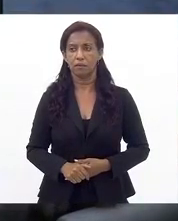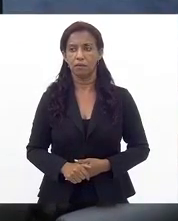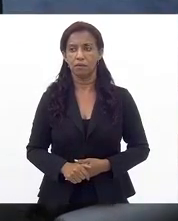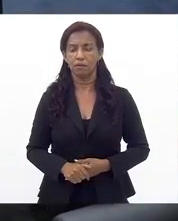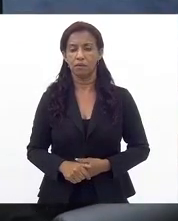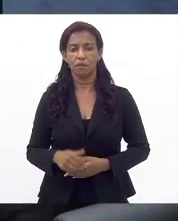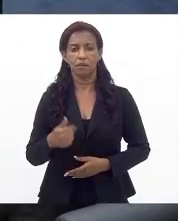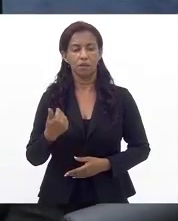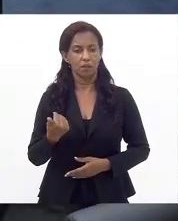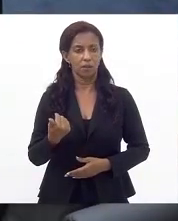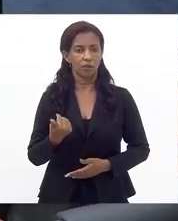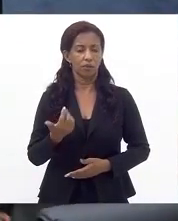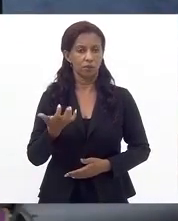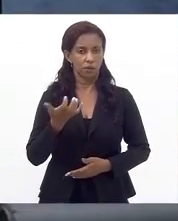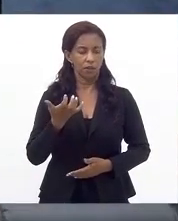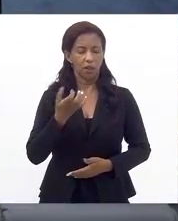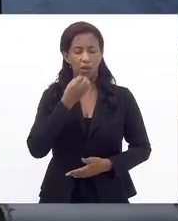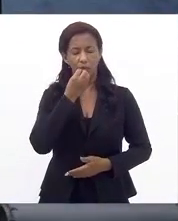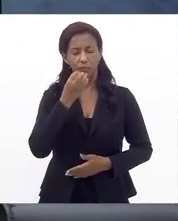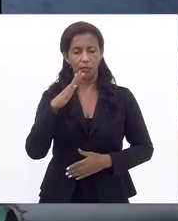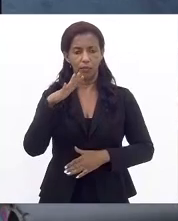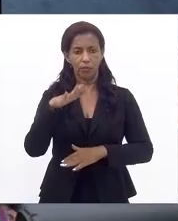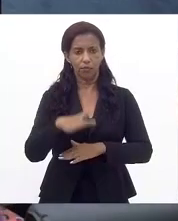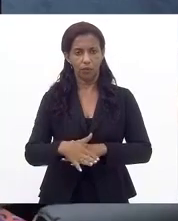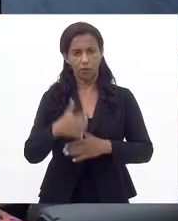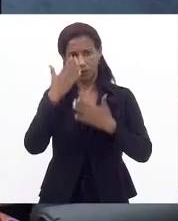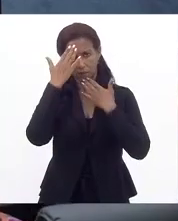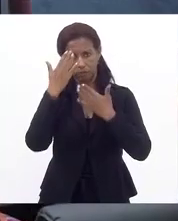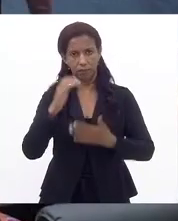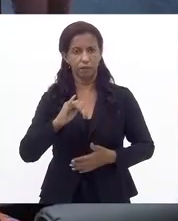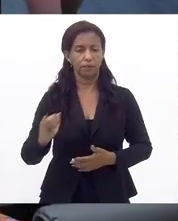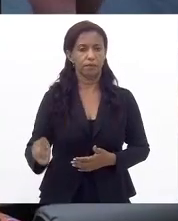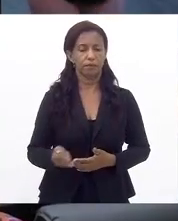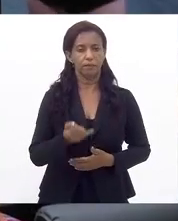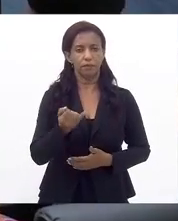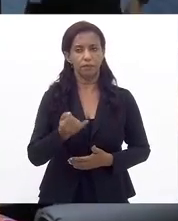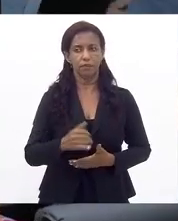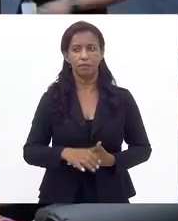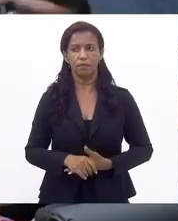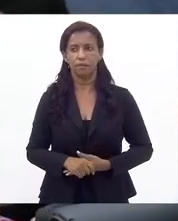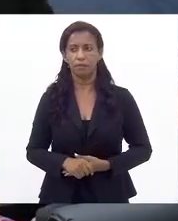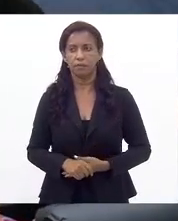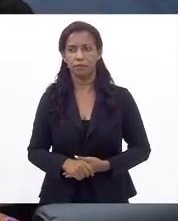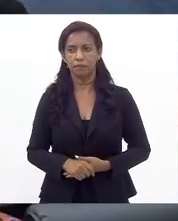eu gostaria de desejar uma boa tarde e agradeceu a oportunidade e